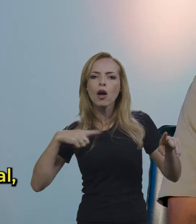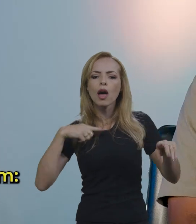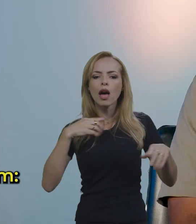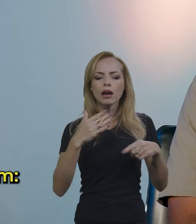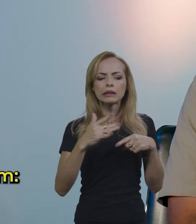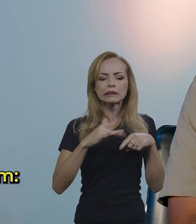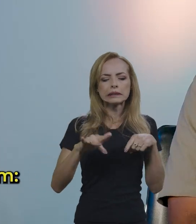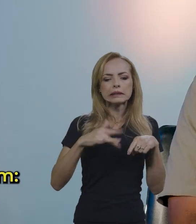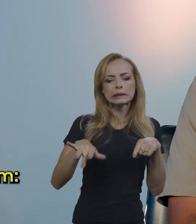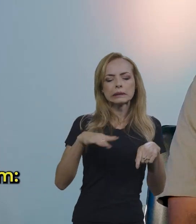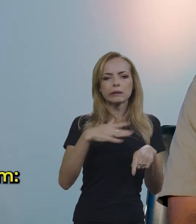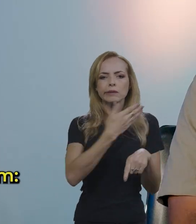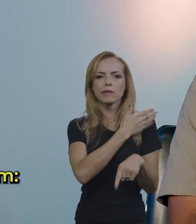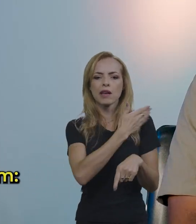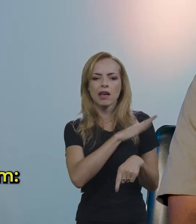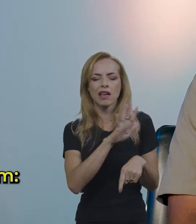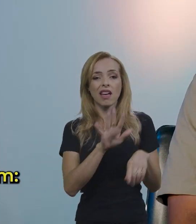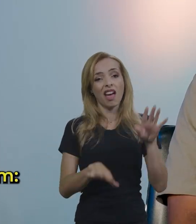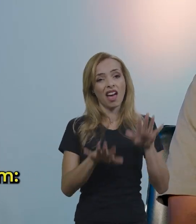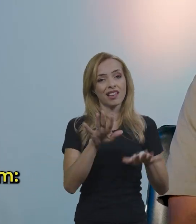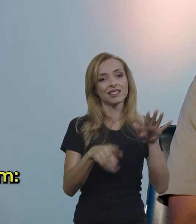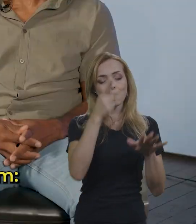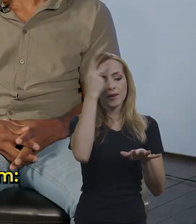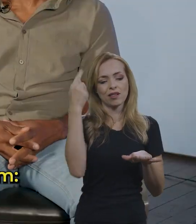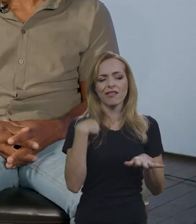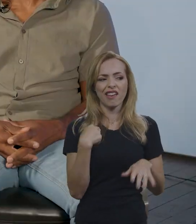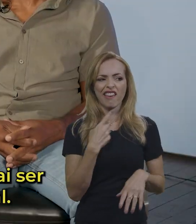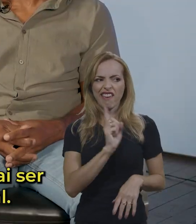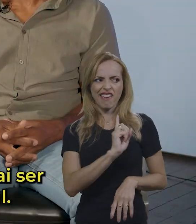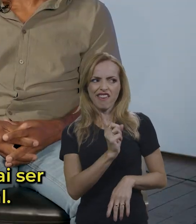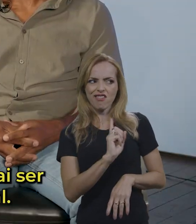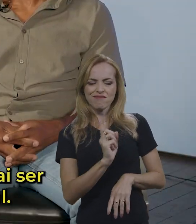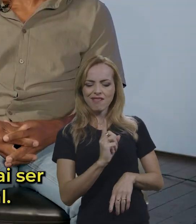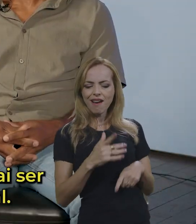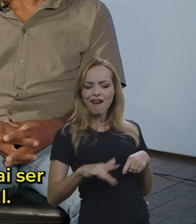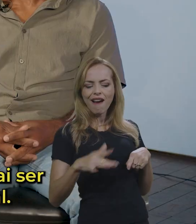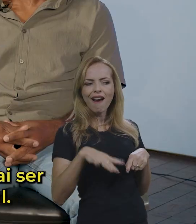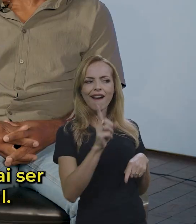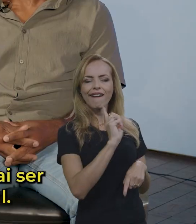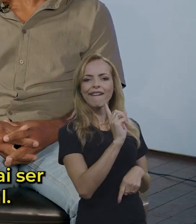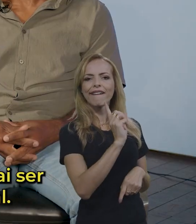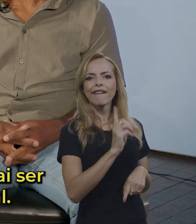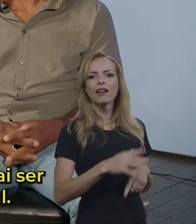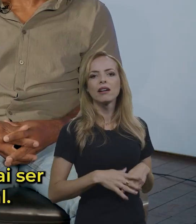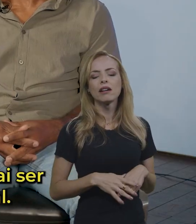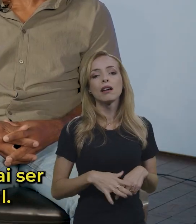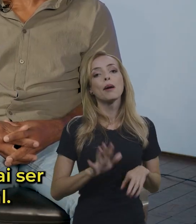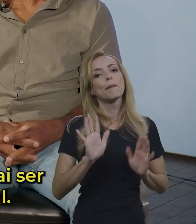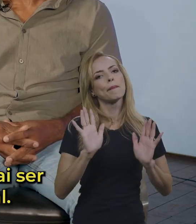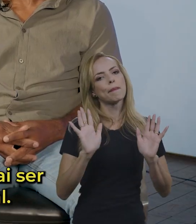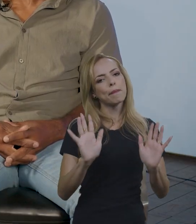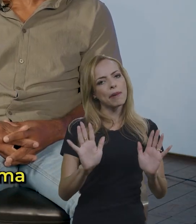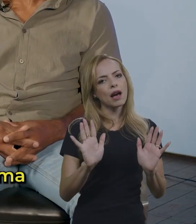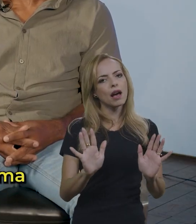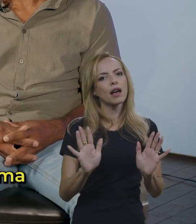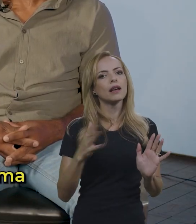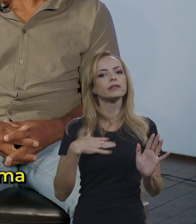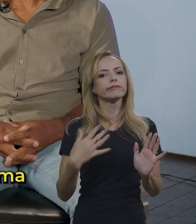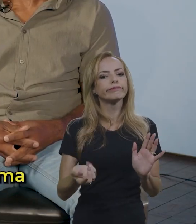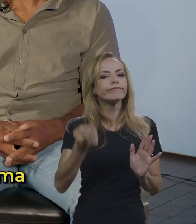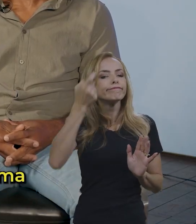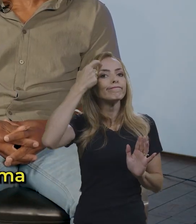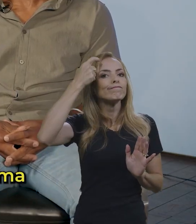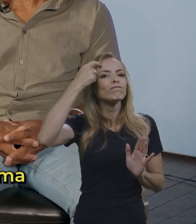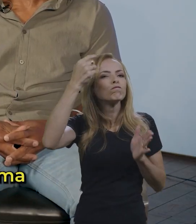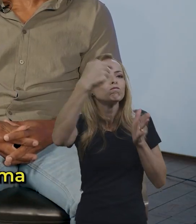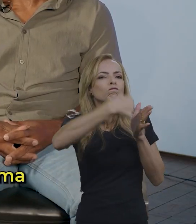são poucos, por isso que as pessoas falam assim, eu não sou racista, né? Mas porque ele está pensando que ele vai ser essa pessoa que fez injúria racial. Mas